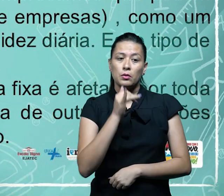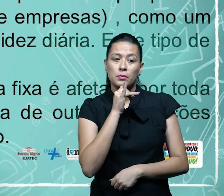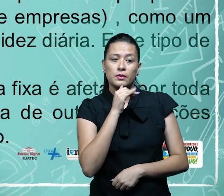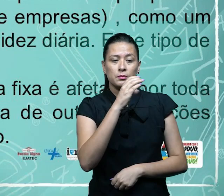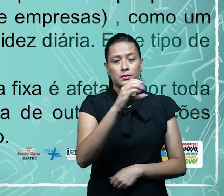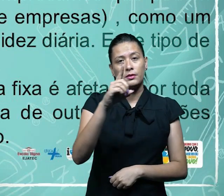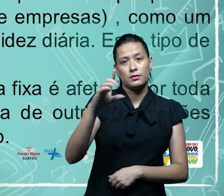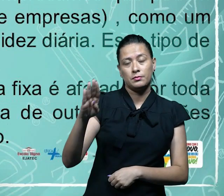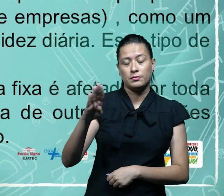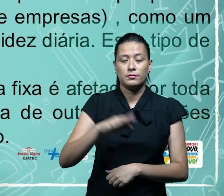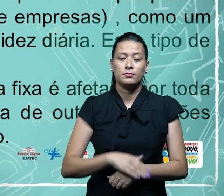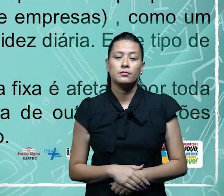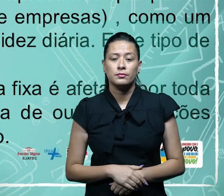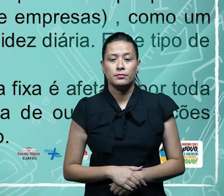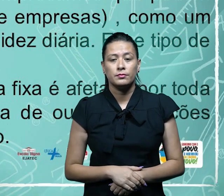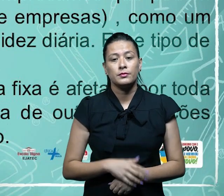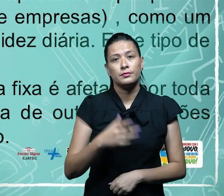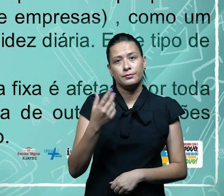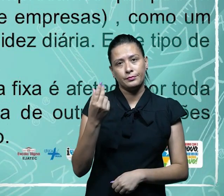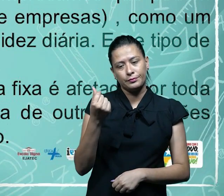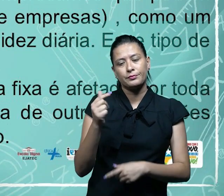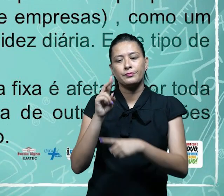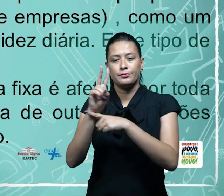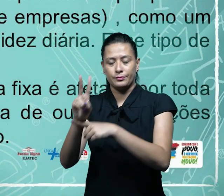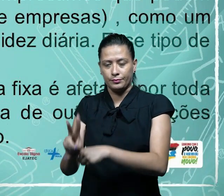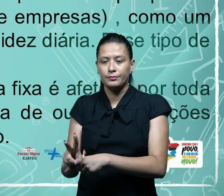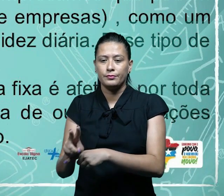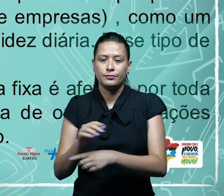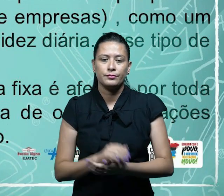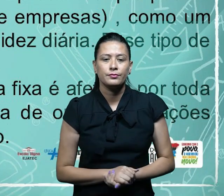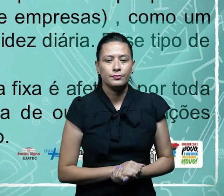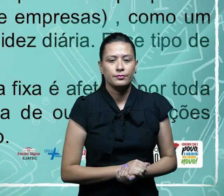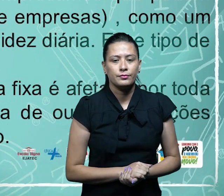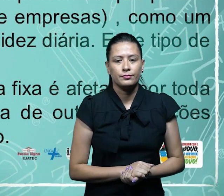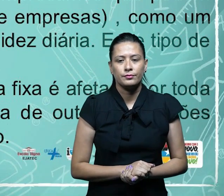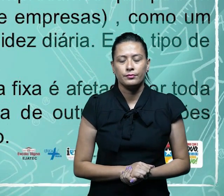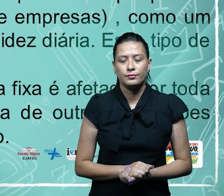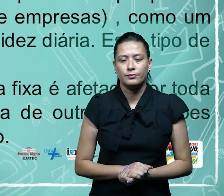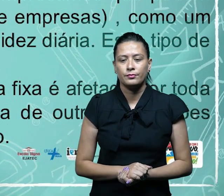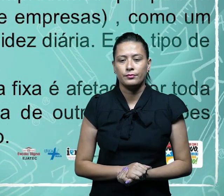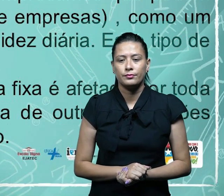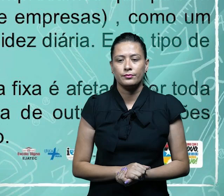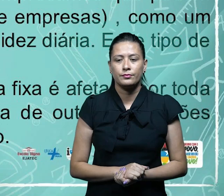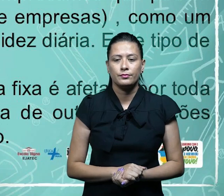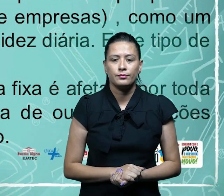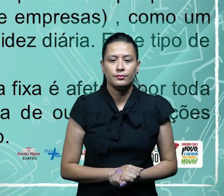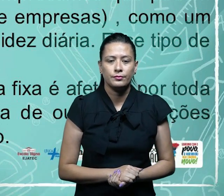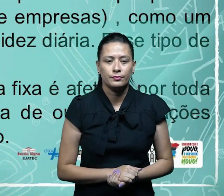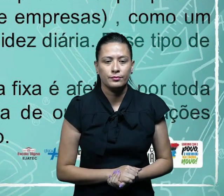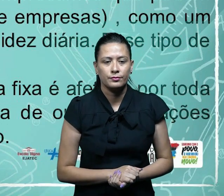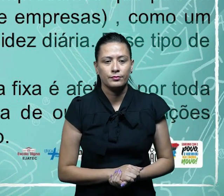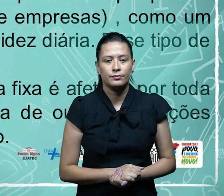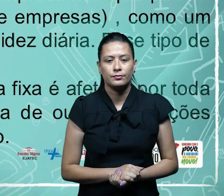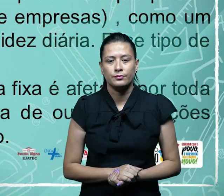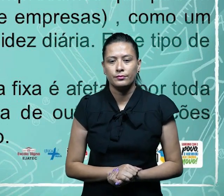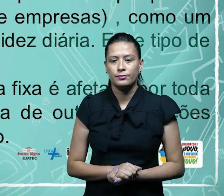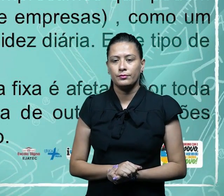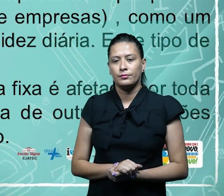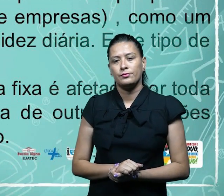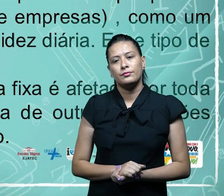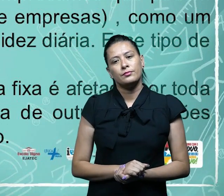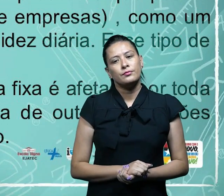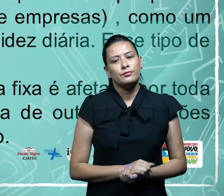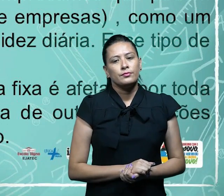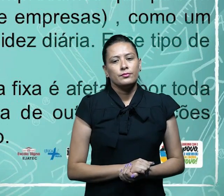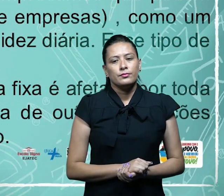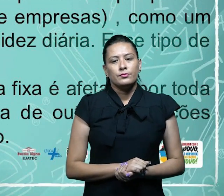exemplo do CDB. Tá? Ele fez um empréstimo, fez uma compra de 100 mil reais de títulos de renda fixa como CDB, que é um certificado de depósito